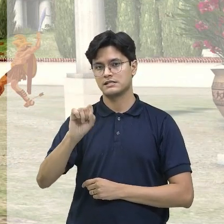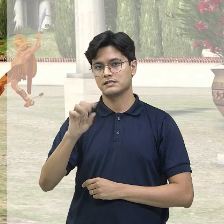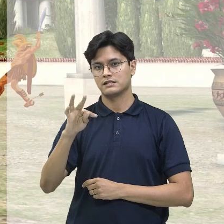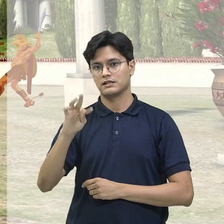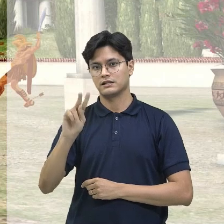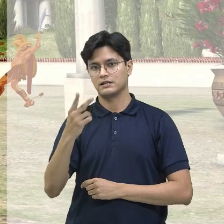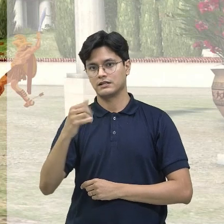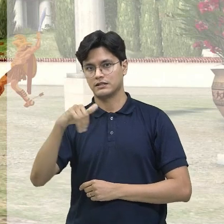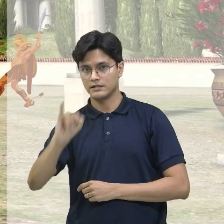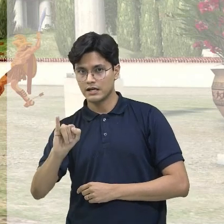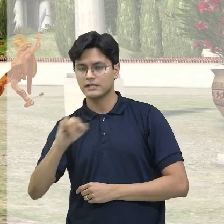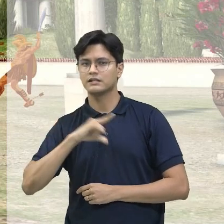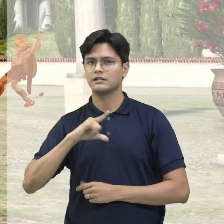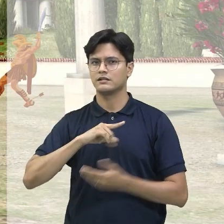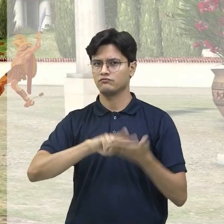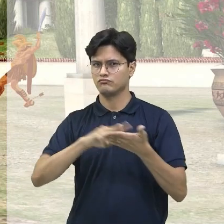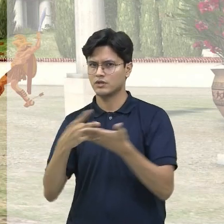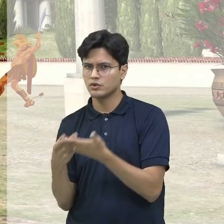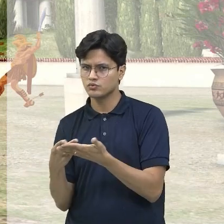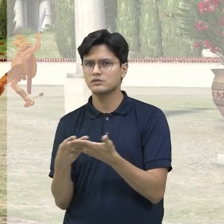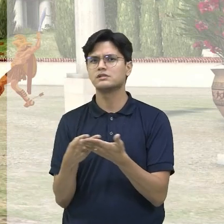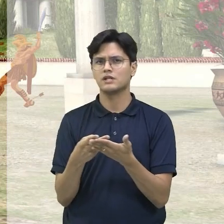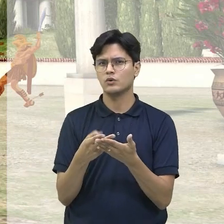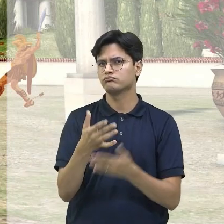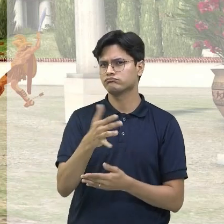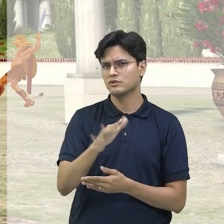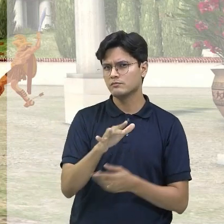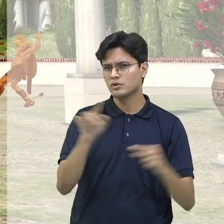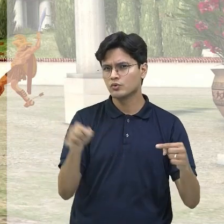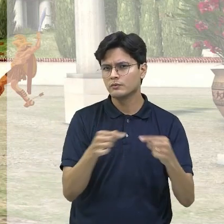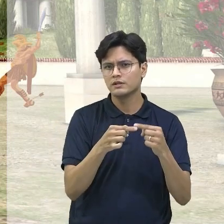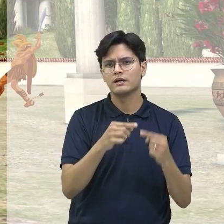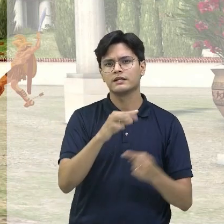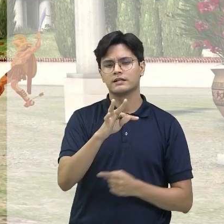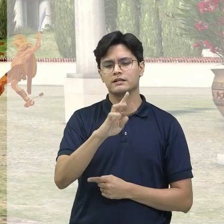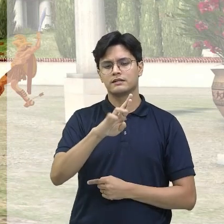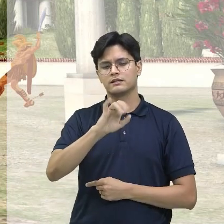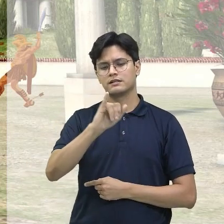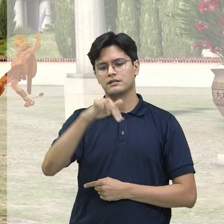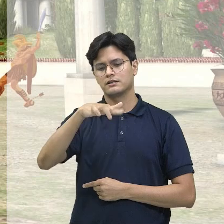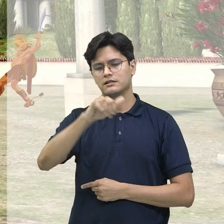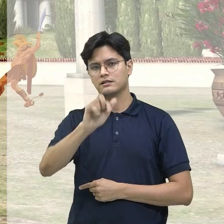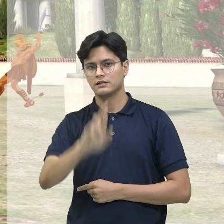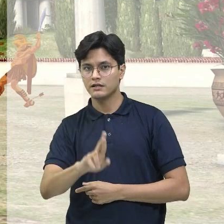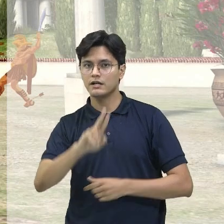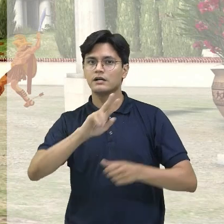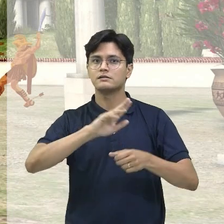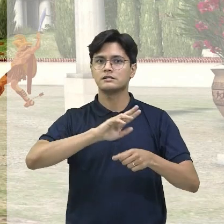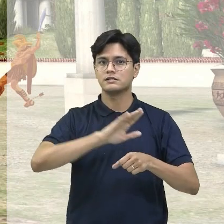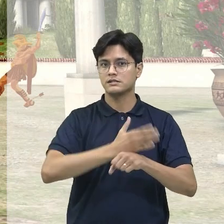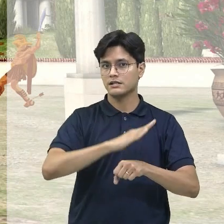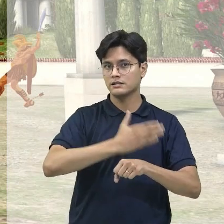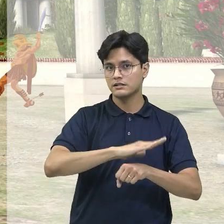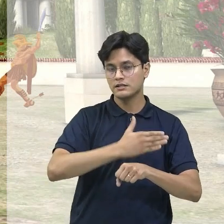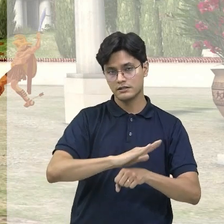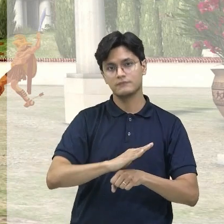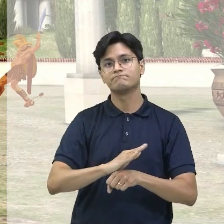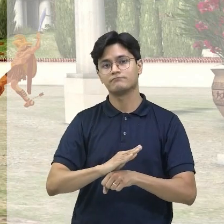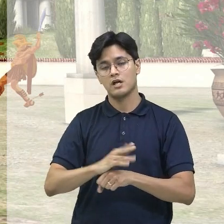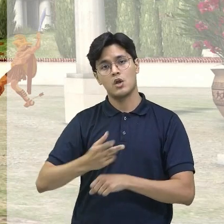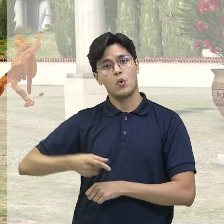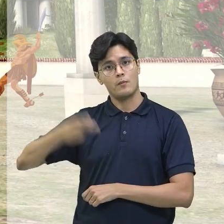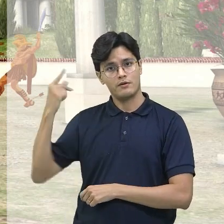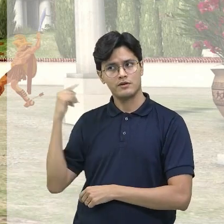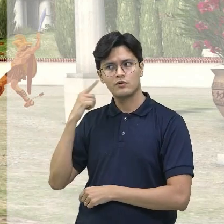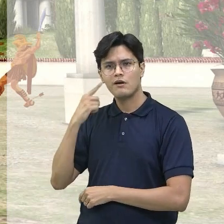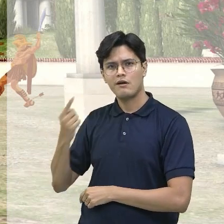para vocês. Nessa época em que vocês estão me vendo aqui, eles treinavam nus. Isso mesmo, era